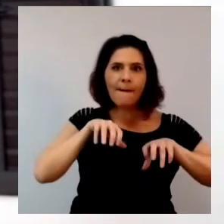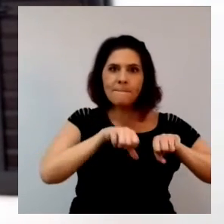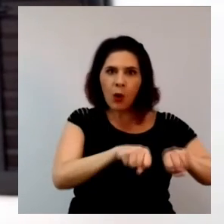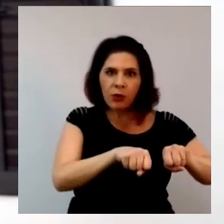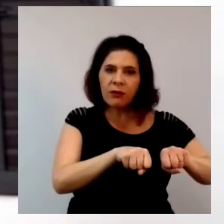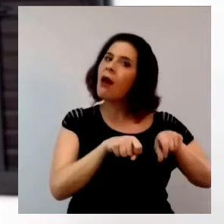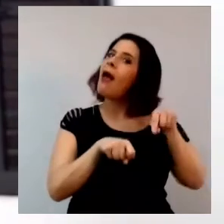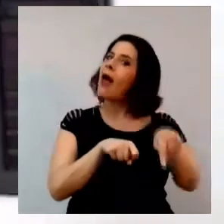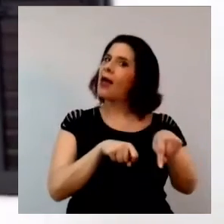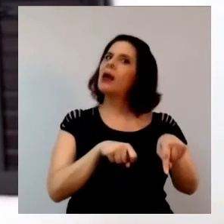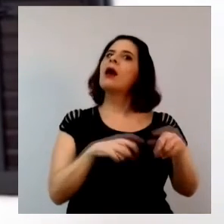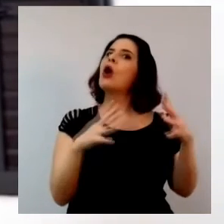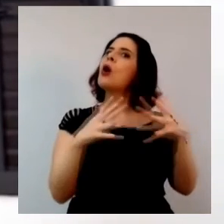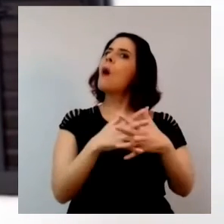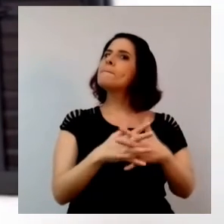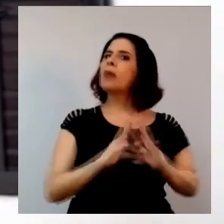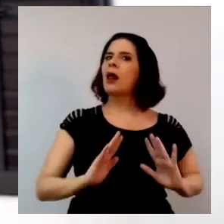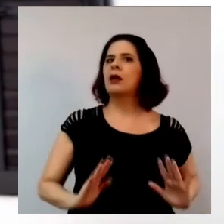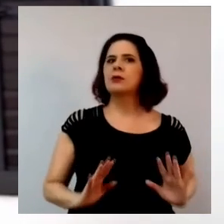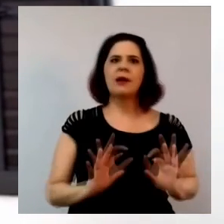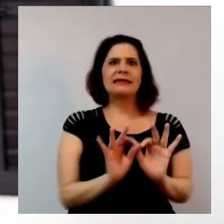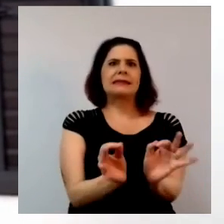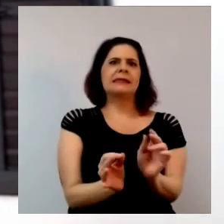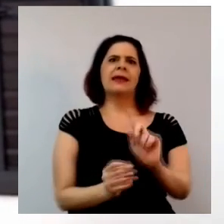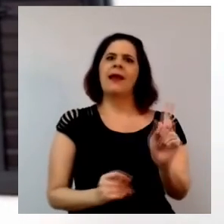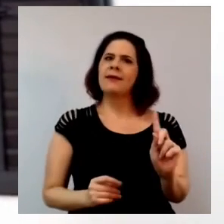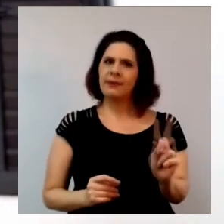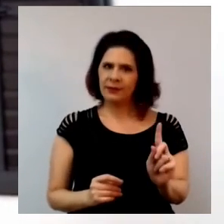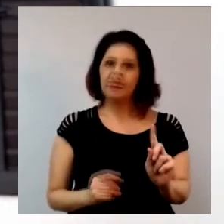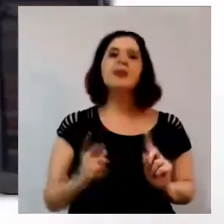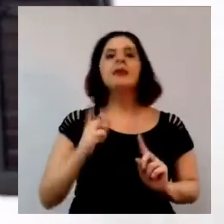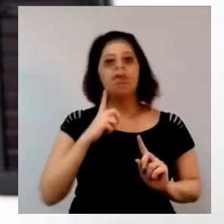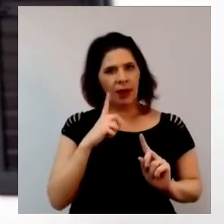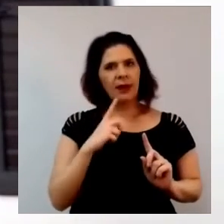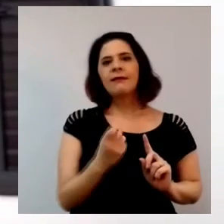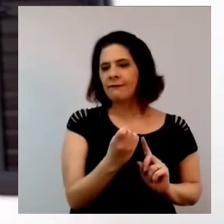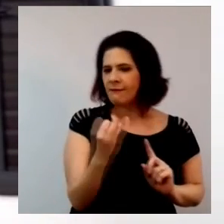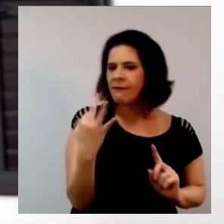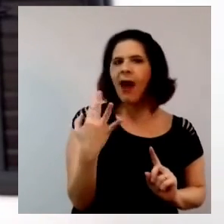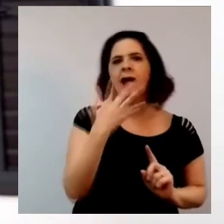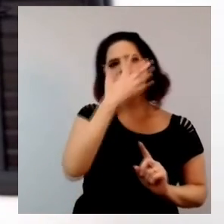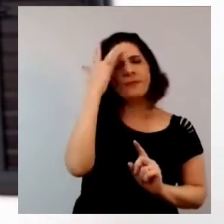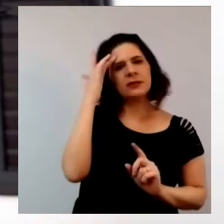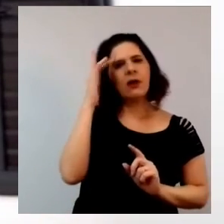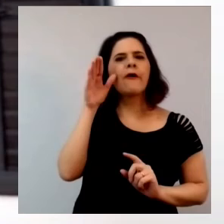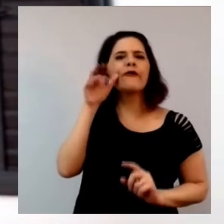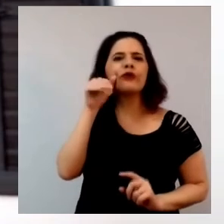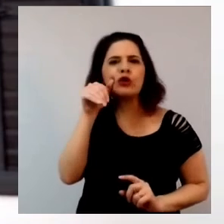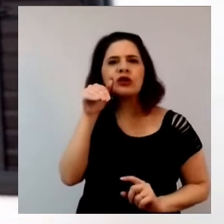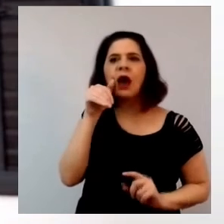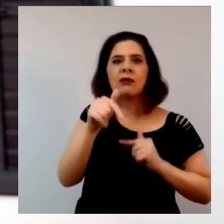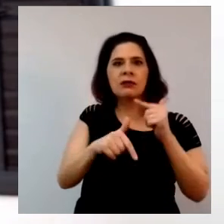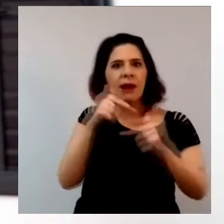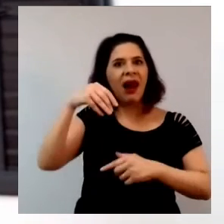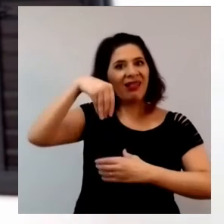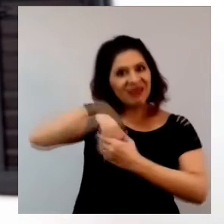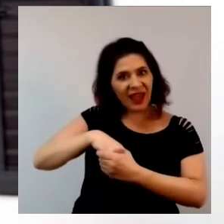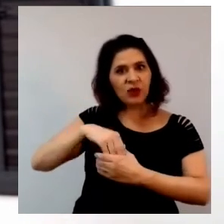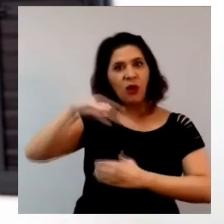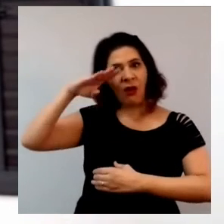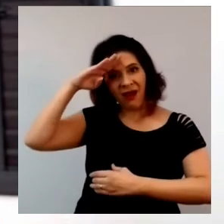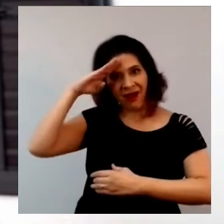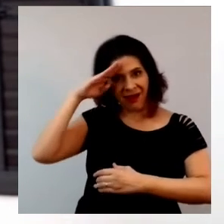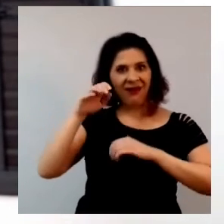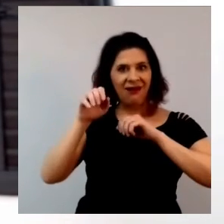simples. Muitas vezes, muitos dos funcionários, das pessoas que trabalham no Exército, muitos deviam concordar, muitos deviam